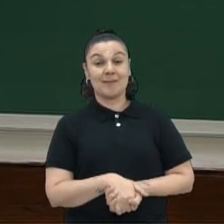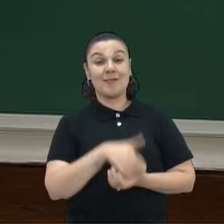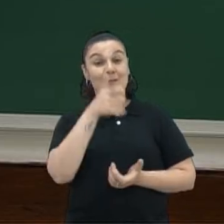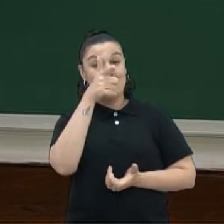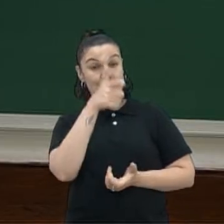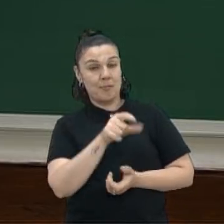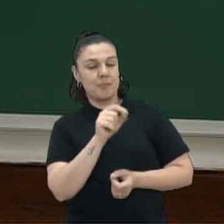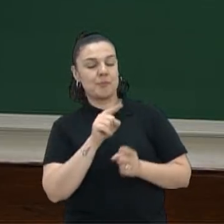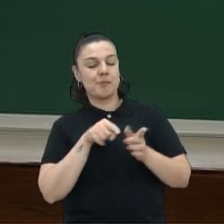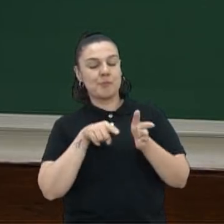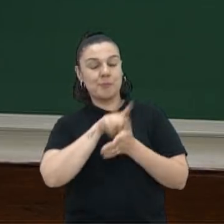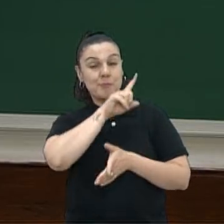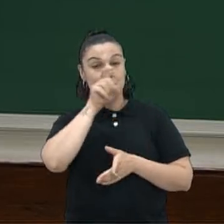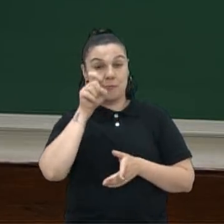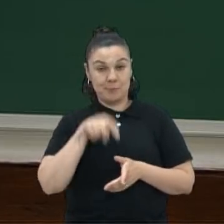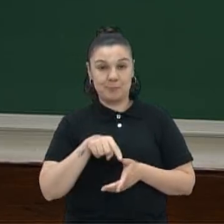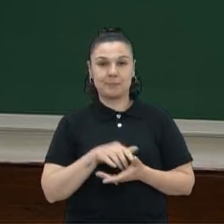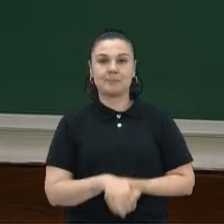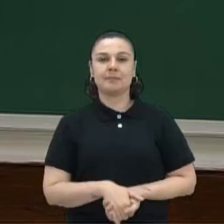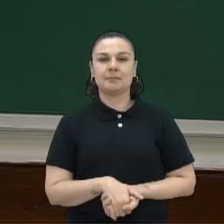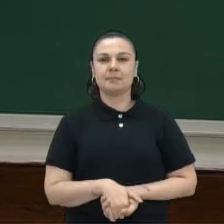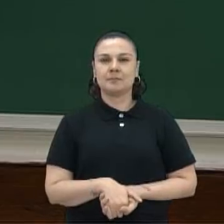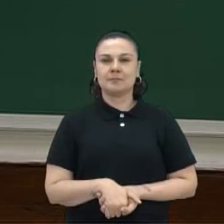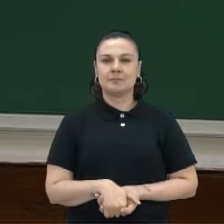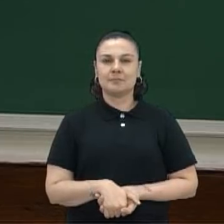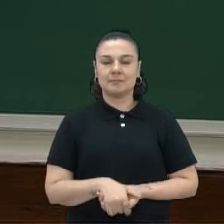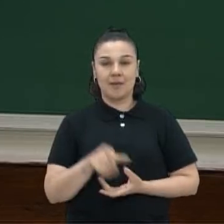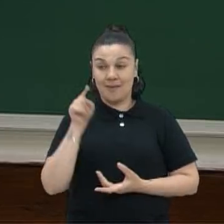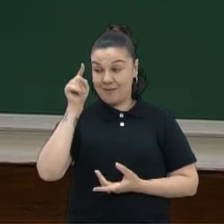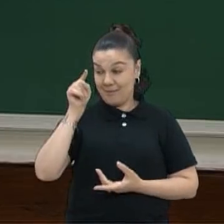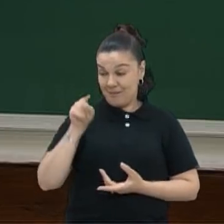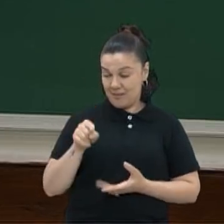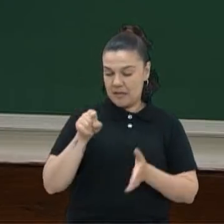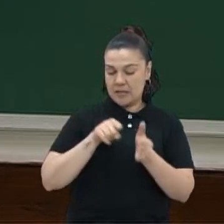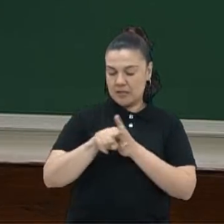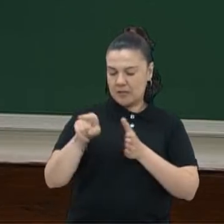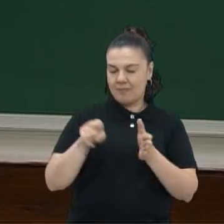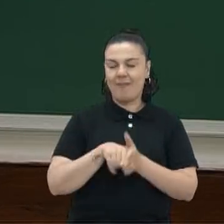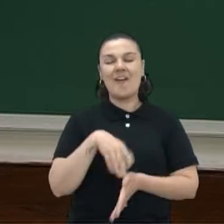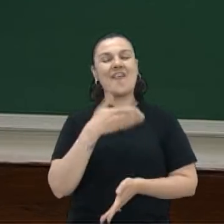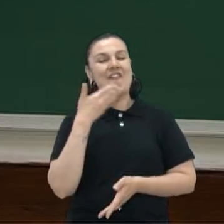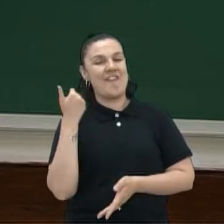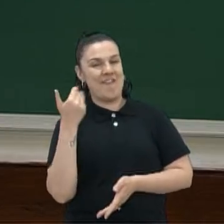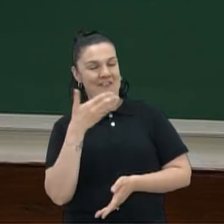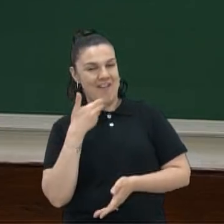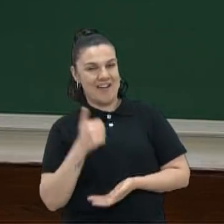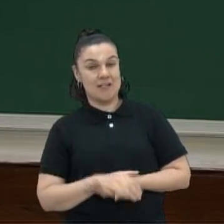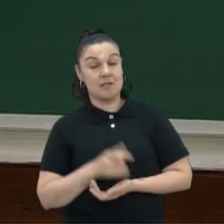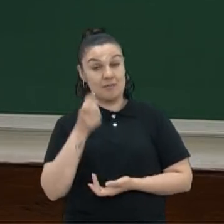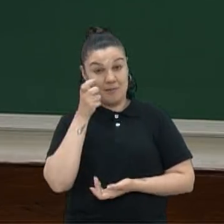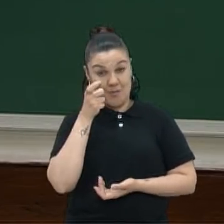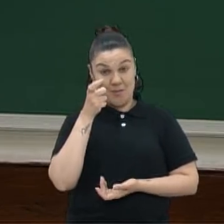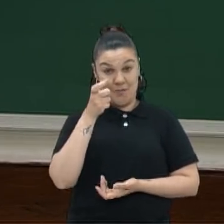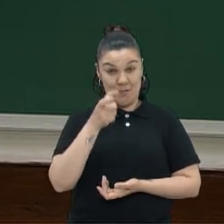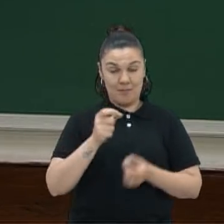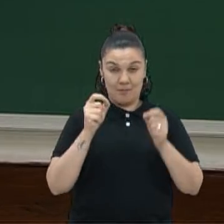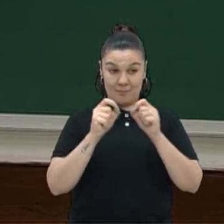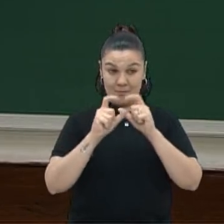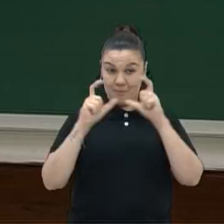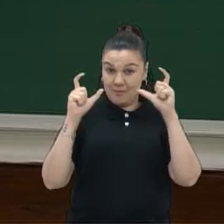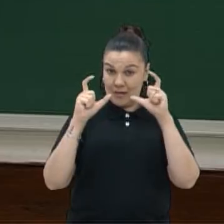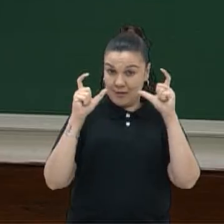Agora, nós vamos para o próximo quiz. Esse quiz é bem fácil. Presta bastante